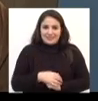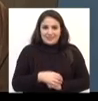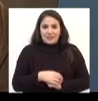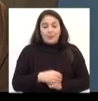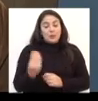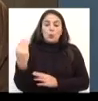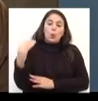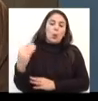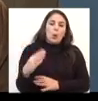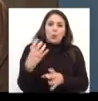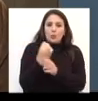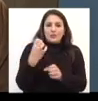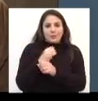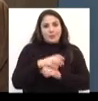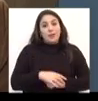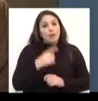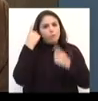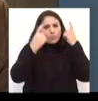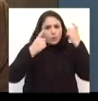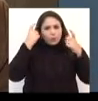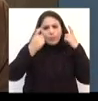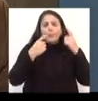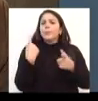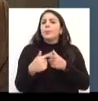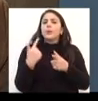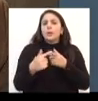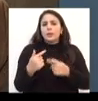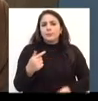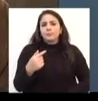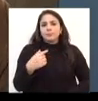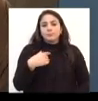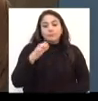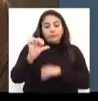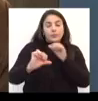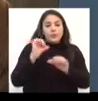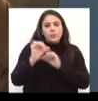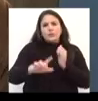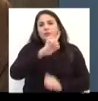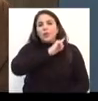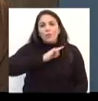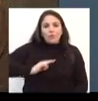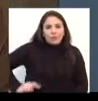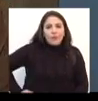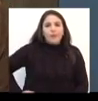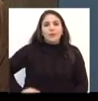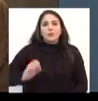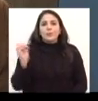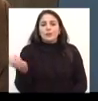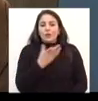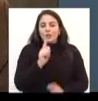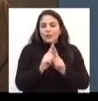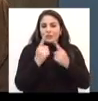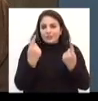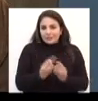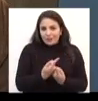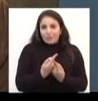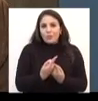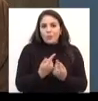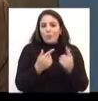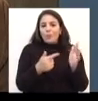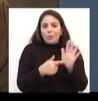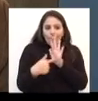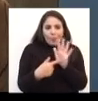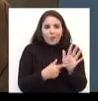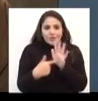orçamento 2016, no ano 2016. Isso é muito preocupante porque na mudança de governo, de uma nova